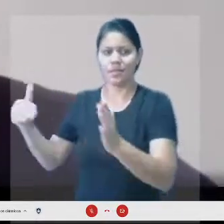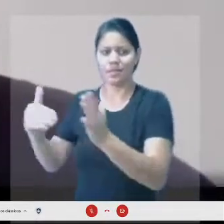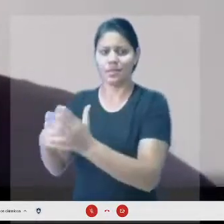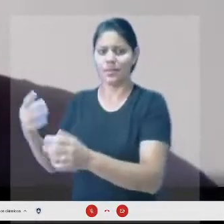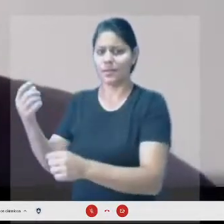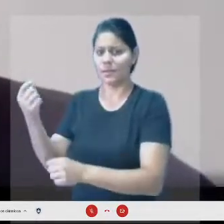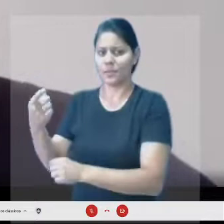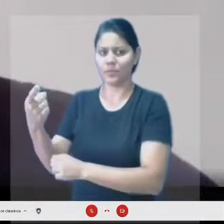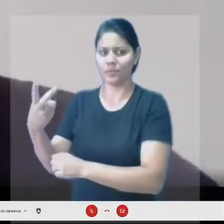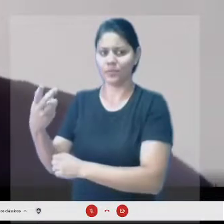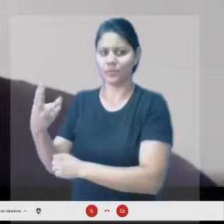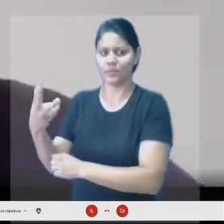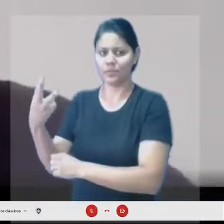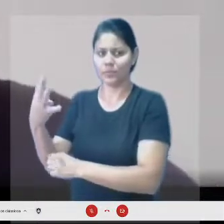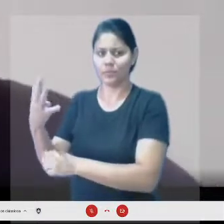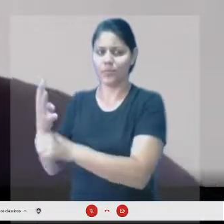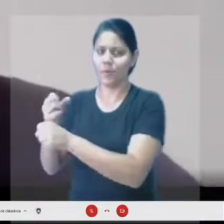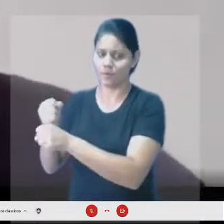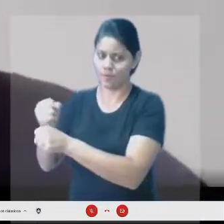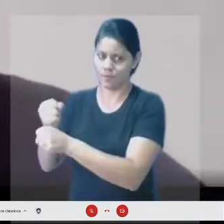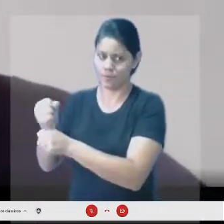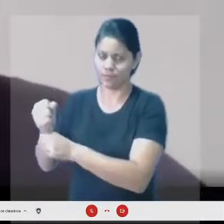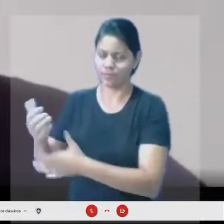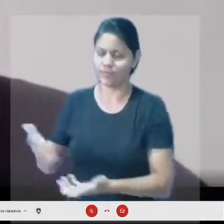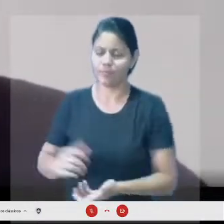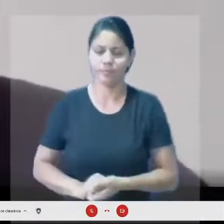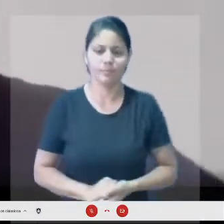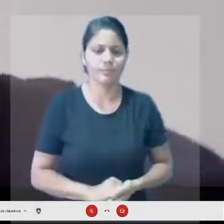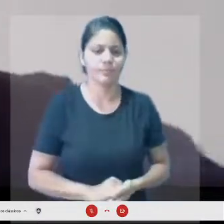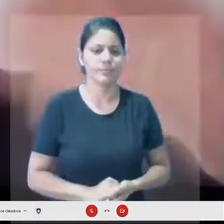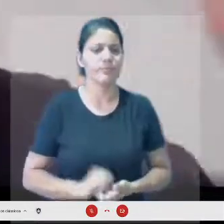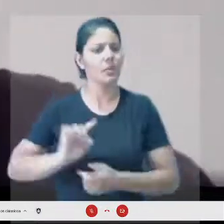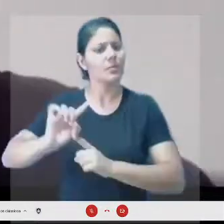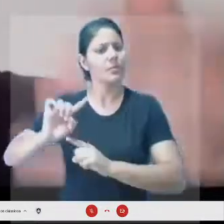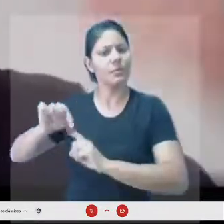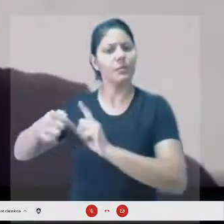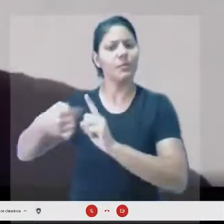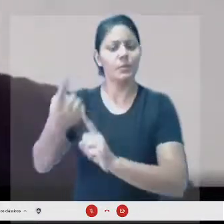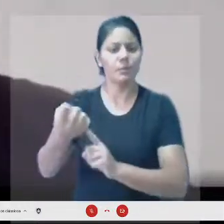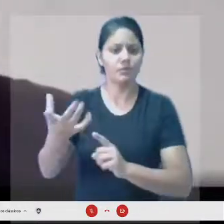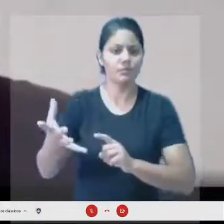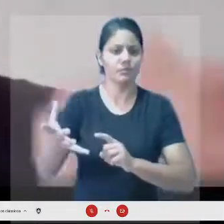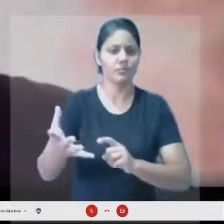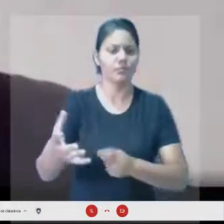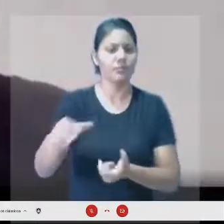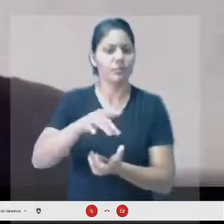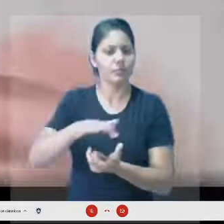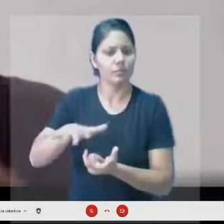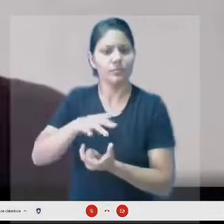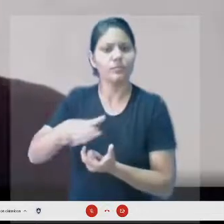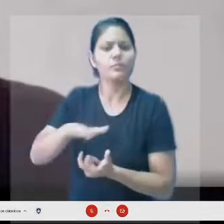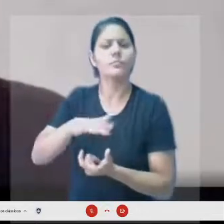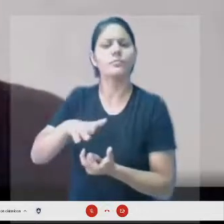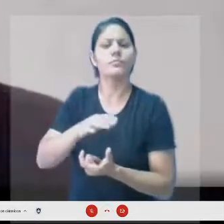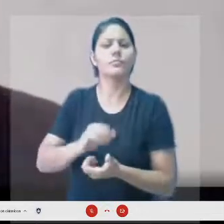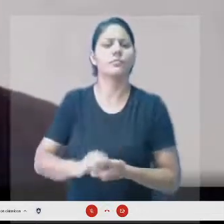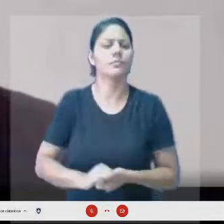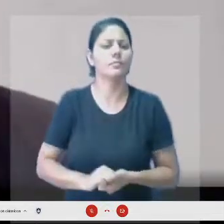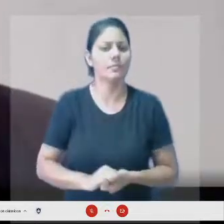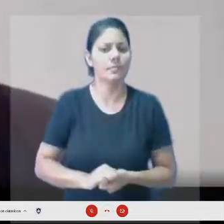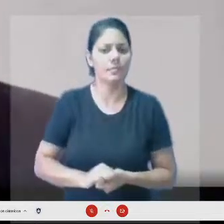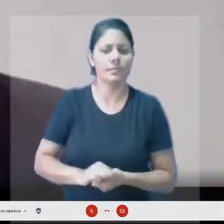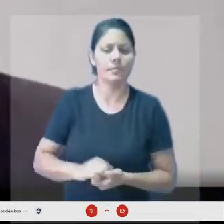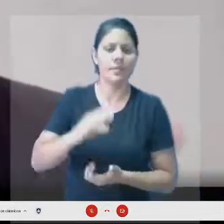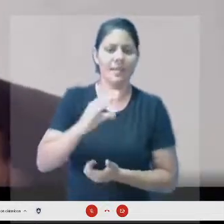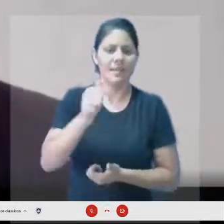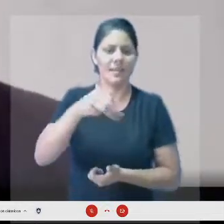4 primeiros anos da minha vida escolar. Depois fui alfabetizado, né, na famosa cartilha Caminho